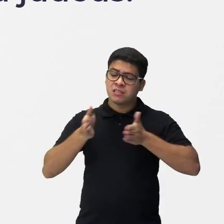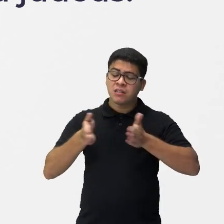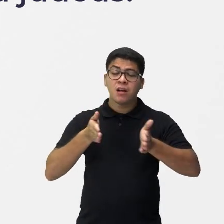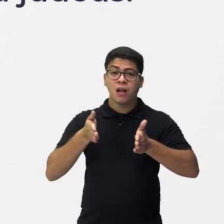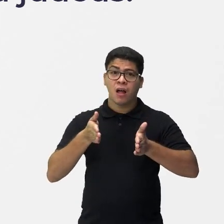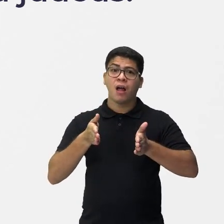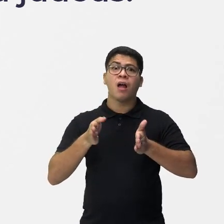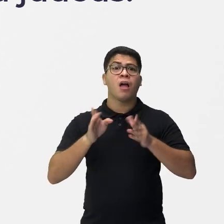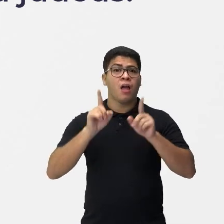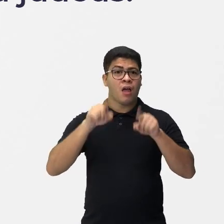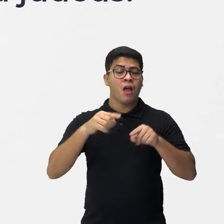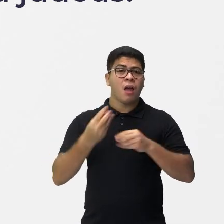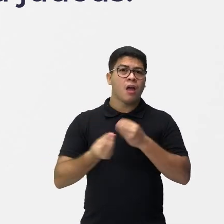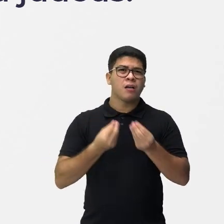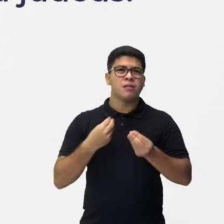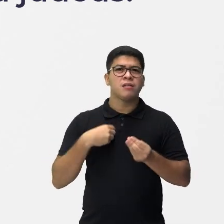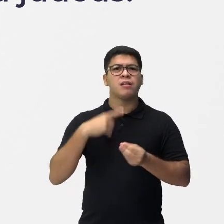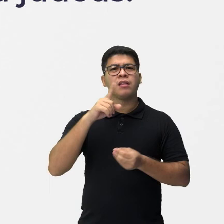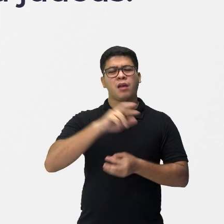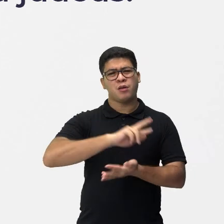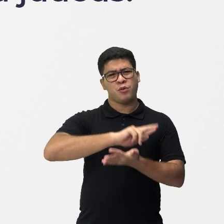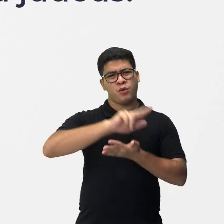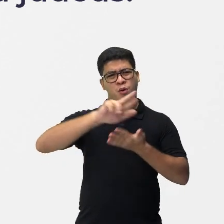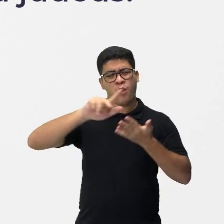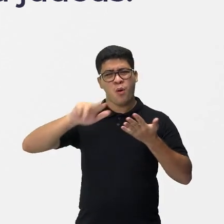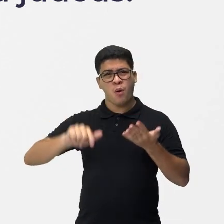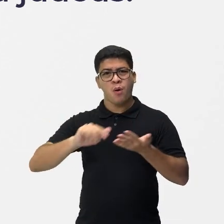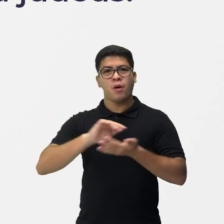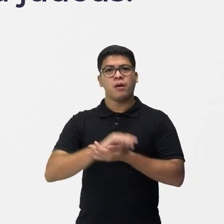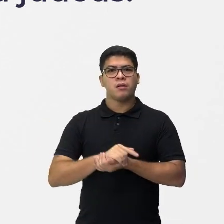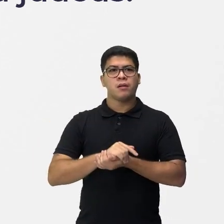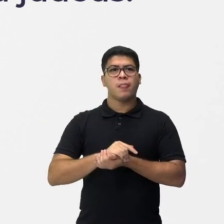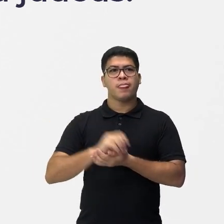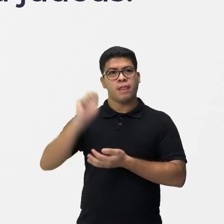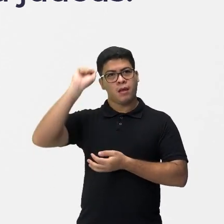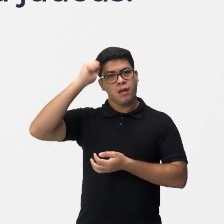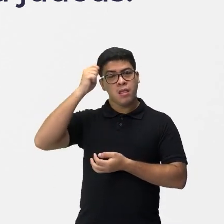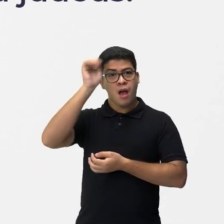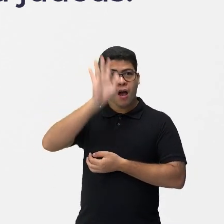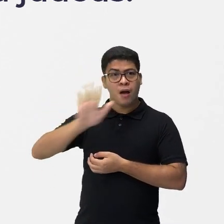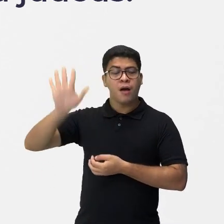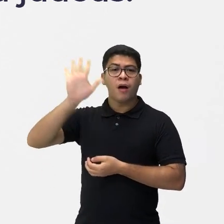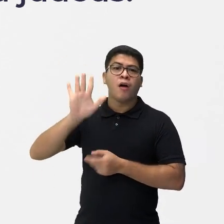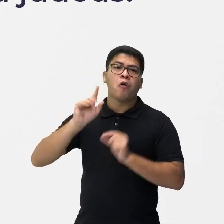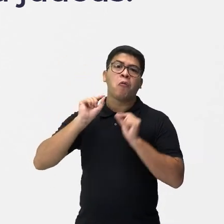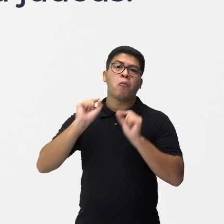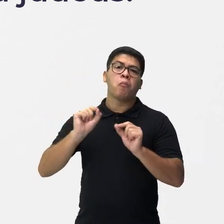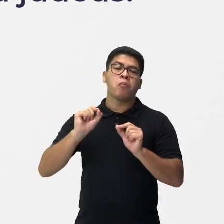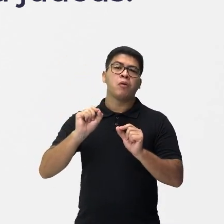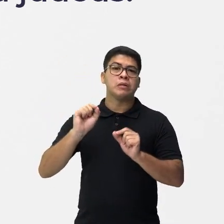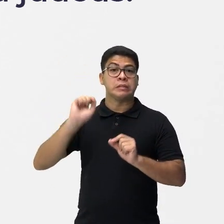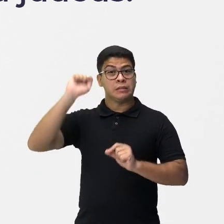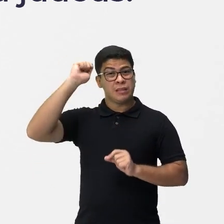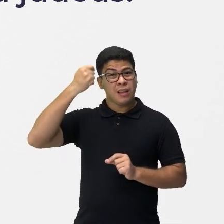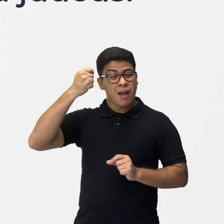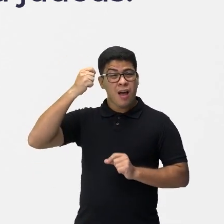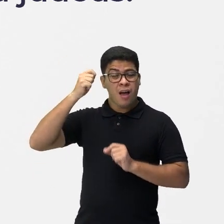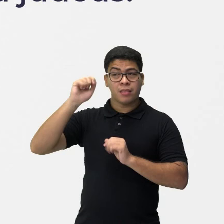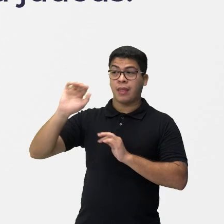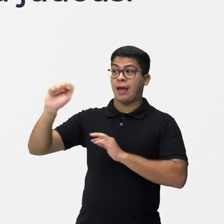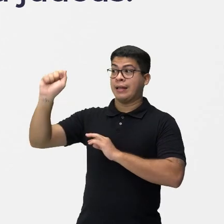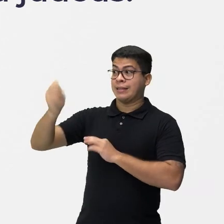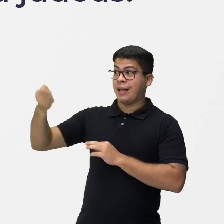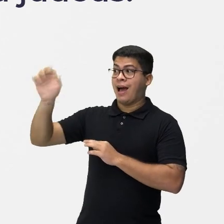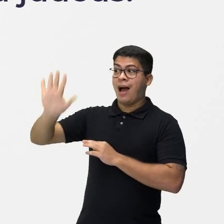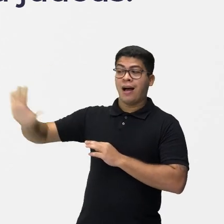único. A gente tem uma série de genocídios aí na África, né? Nós temos aí na Ásia também, mas esse